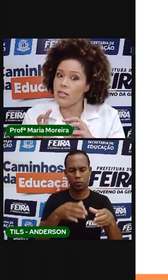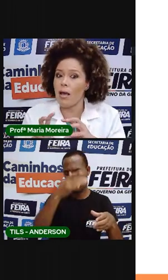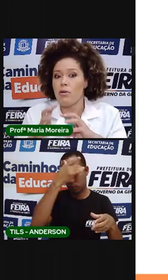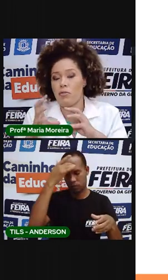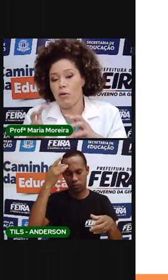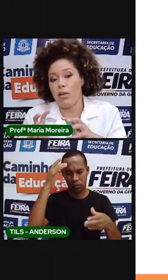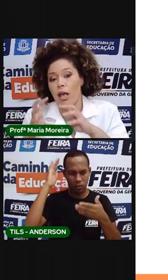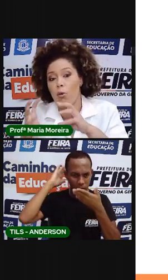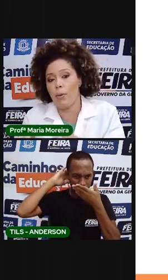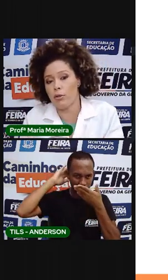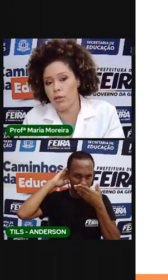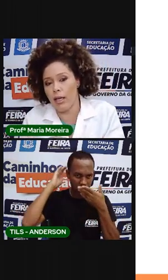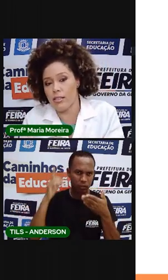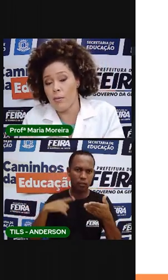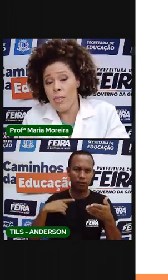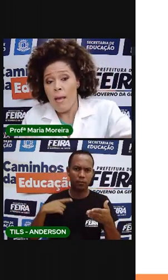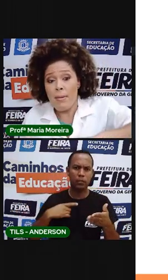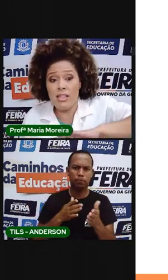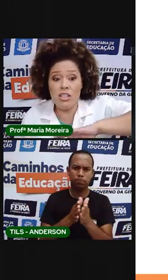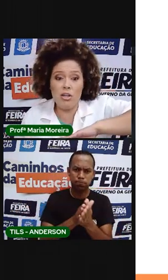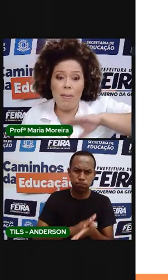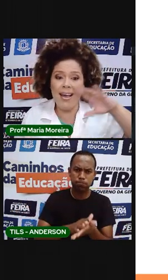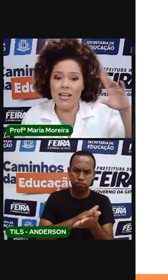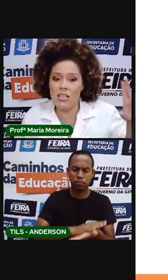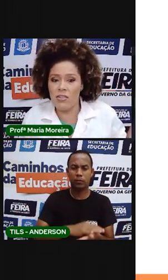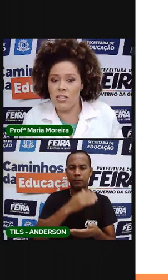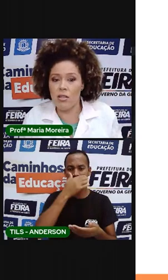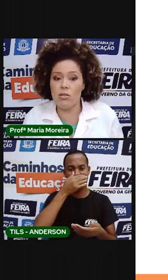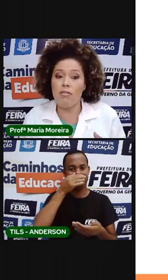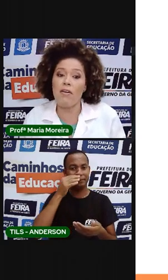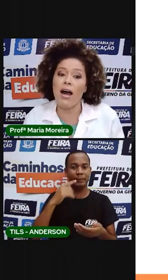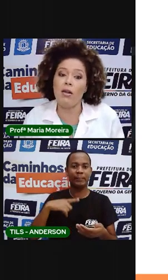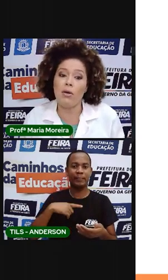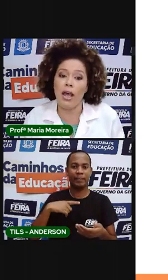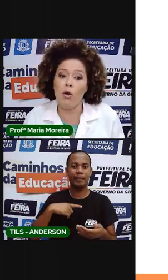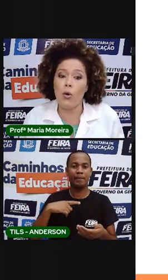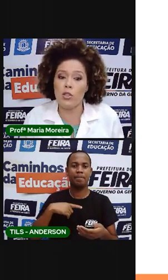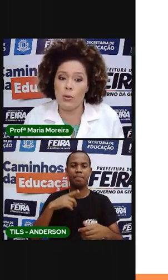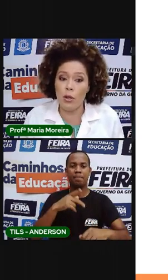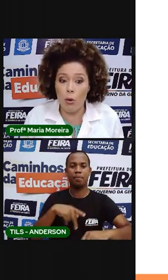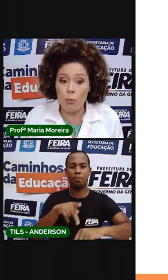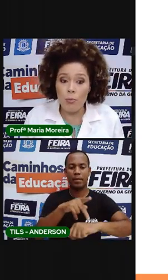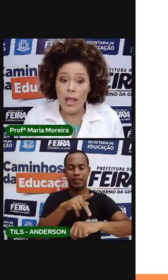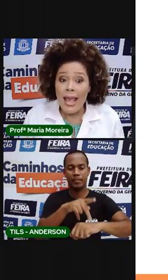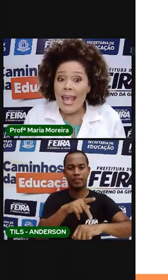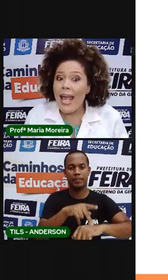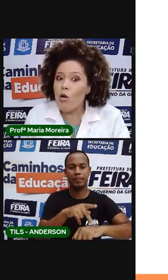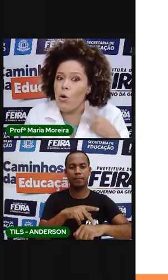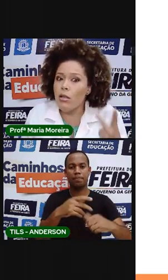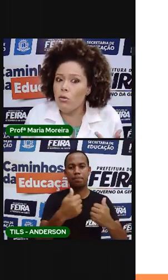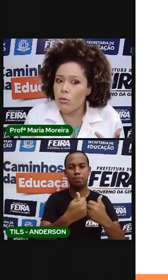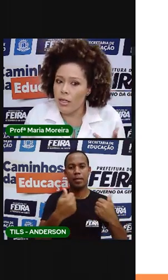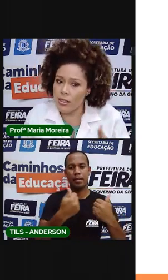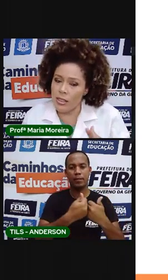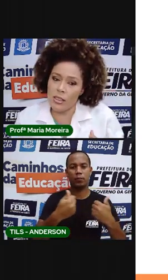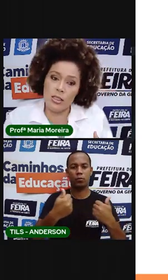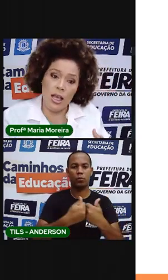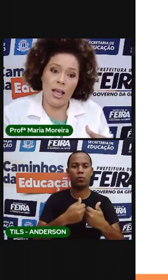maioria de vocês sabe, a gente fala o quê? O português. Mas existem países vizinhos que falam o quê? O espanhol. E aí,